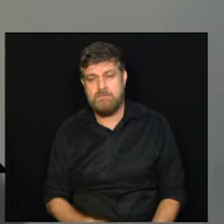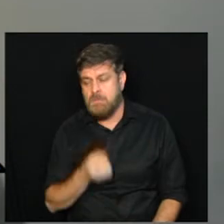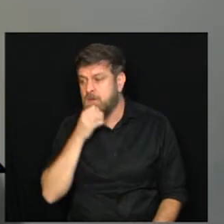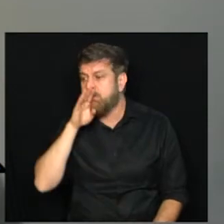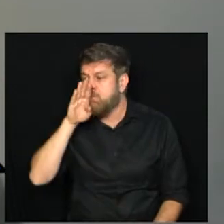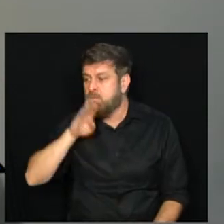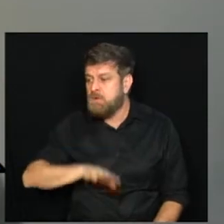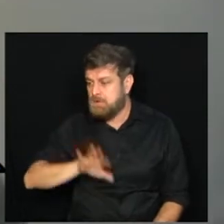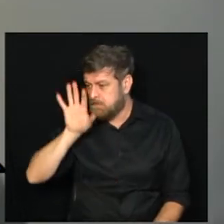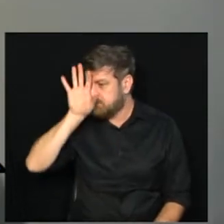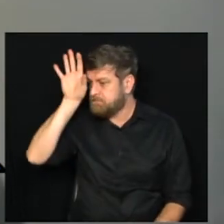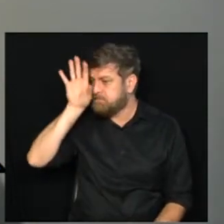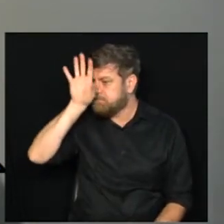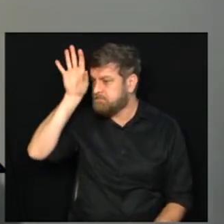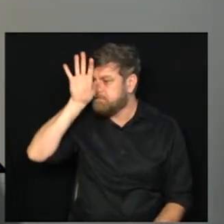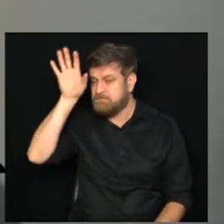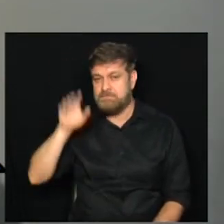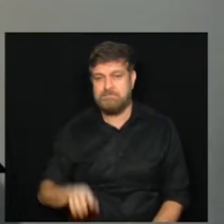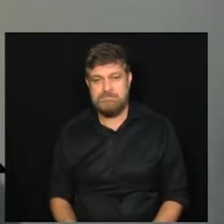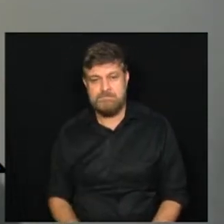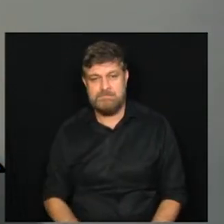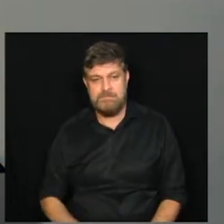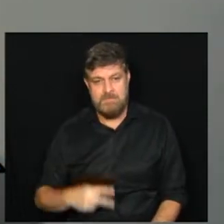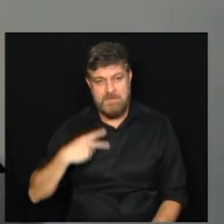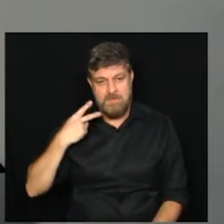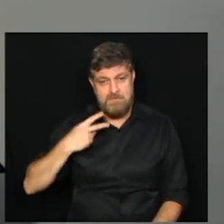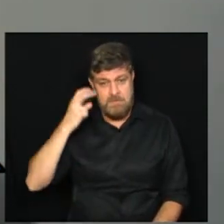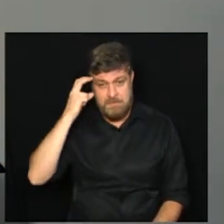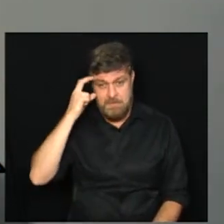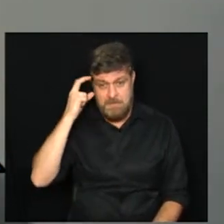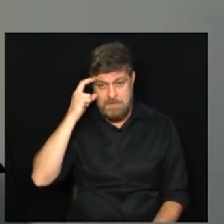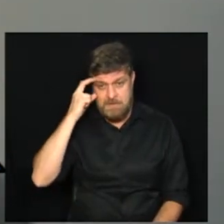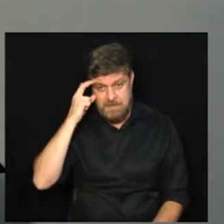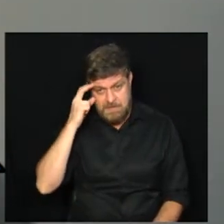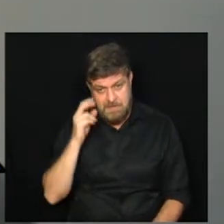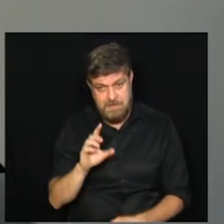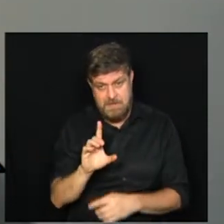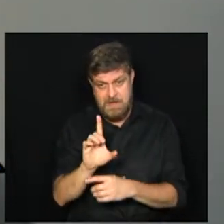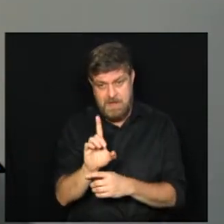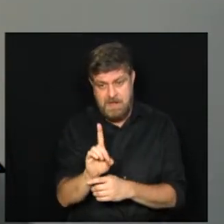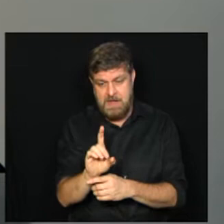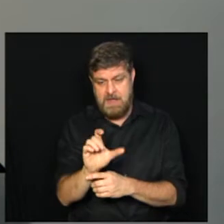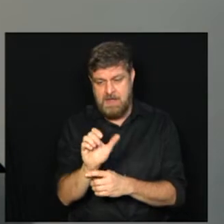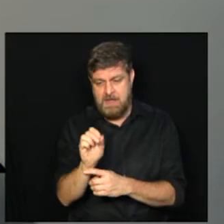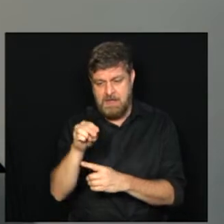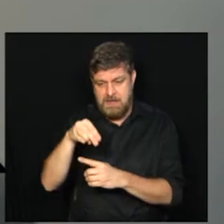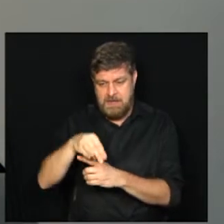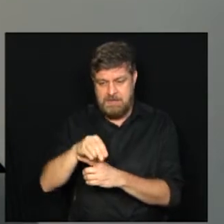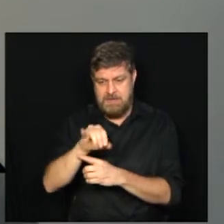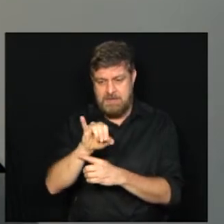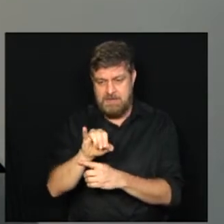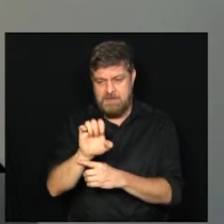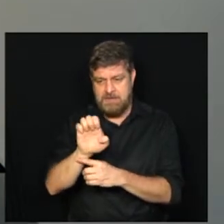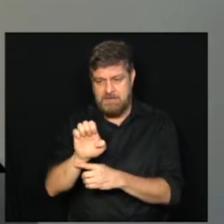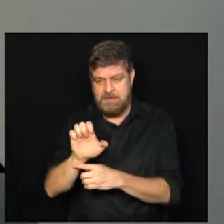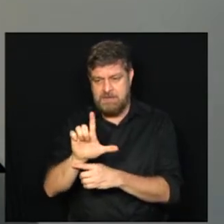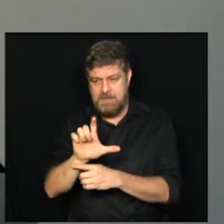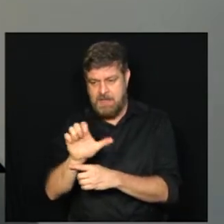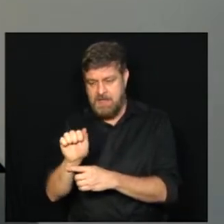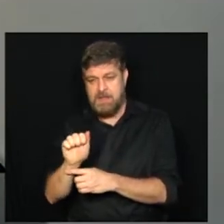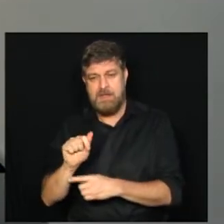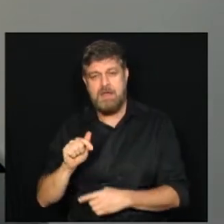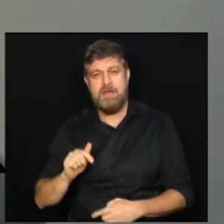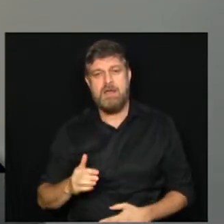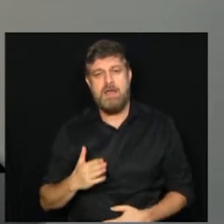Tiago Ferrari, vereador Carlinhos Camelô, Daniela, meu sempre colega